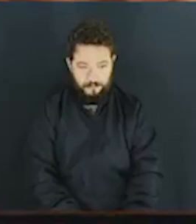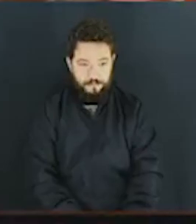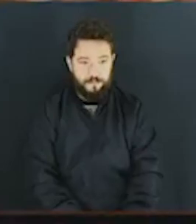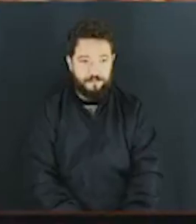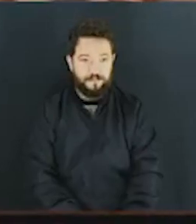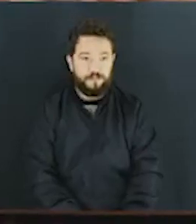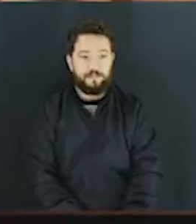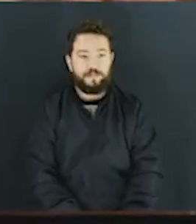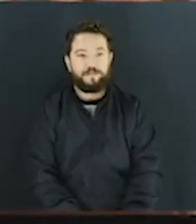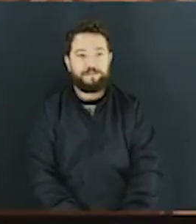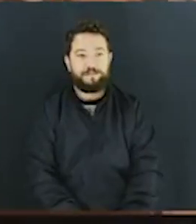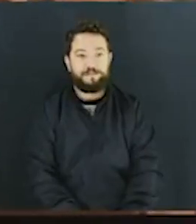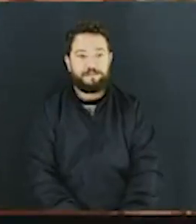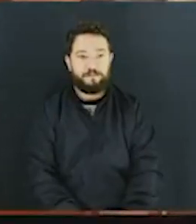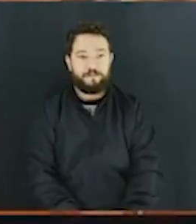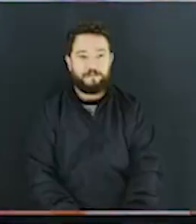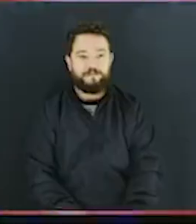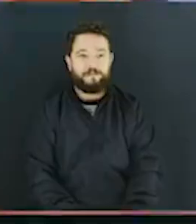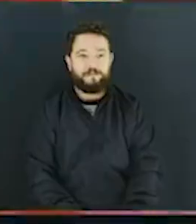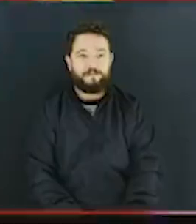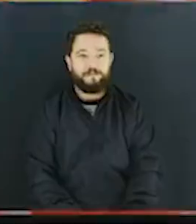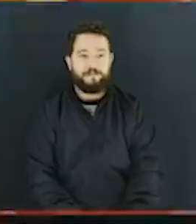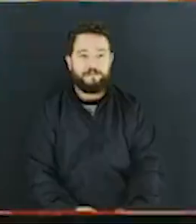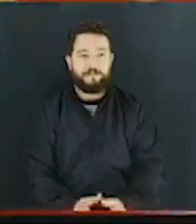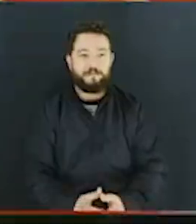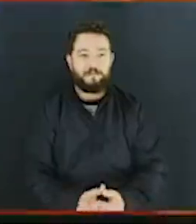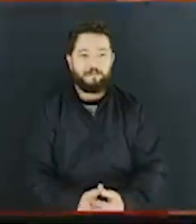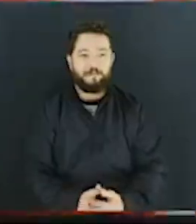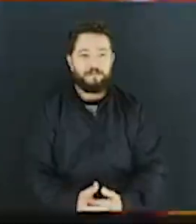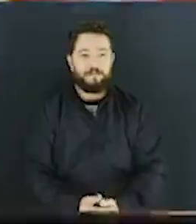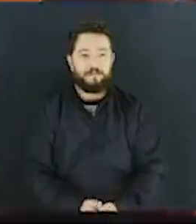Pode soltar som aí nesse negócio.